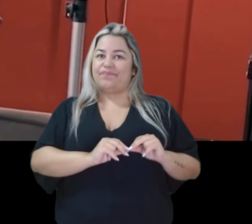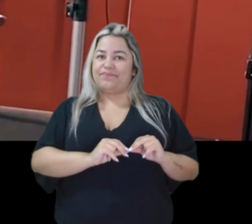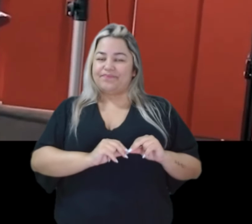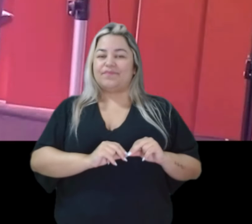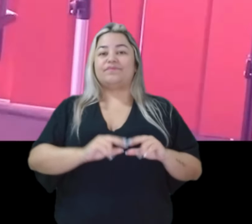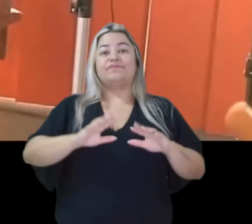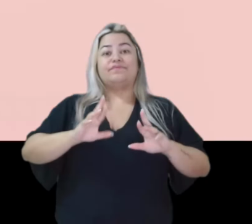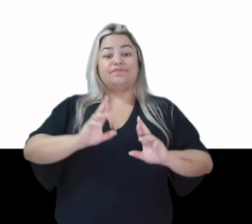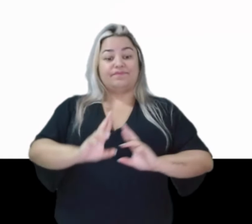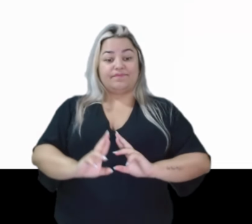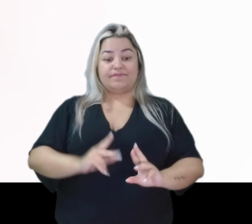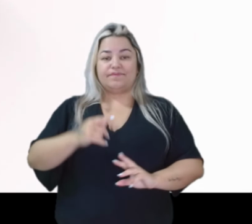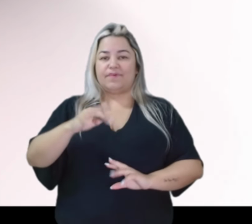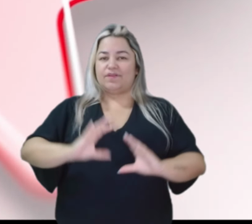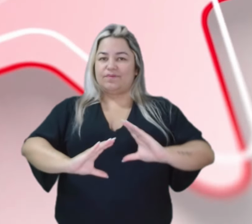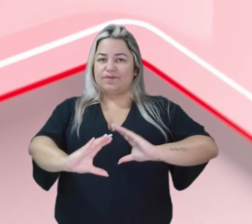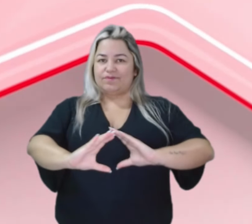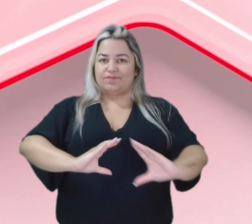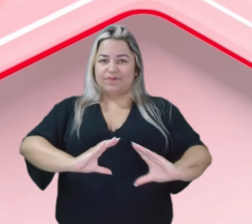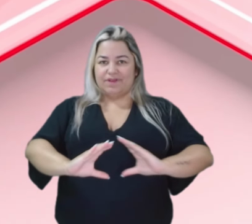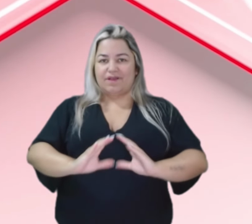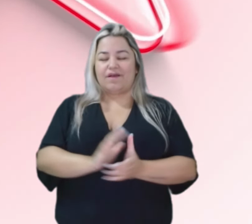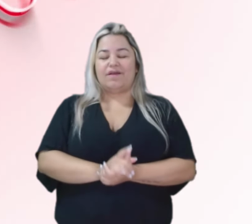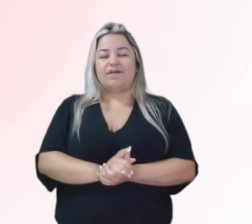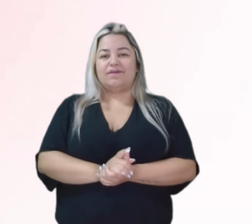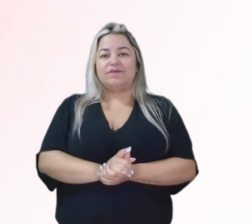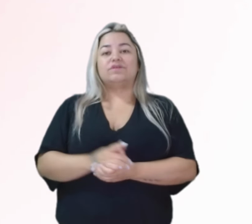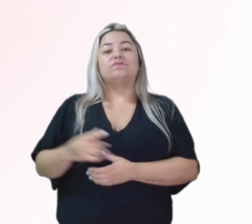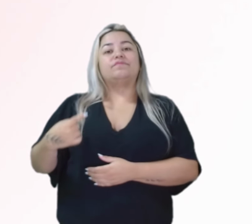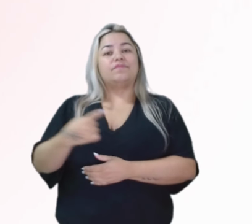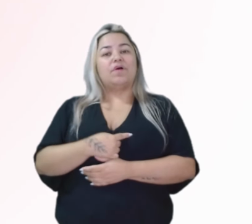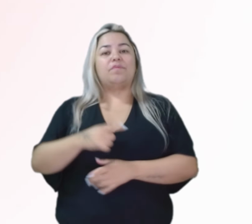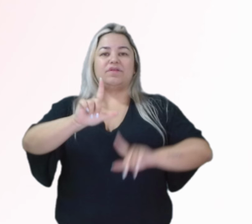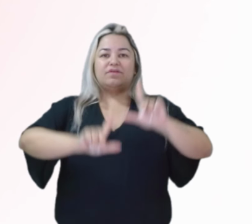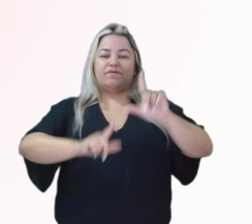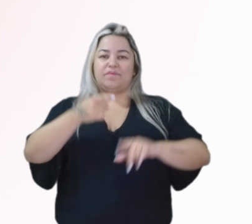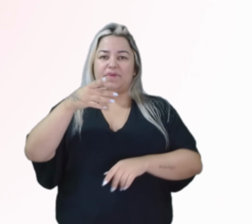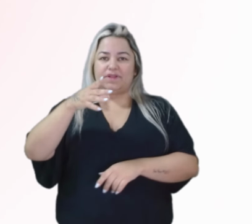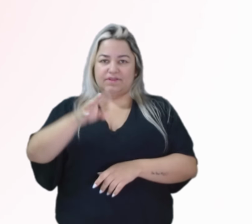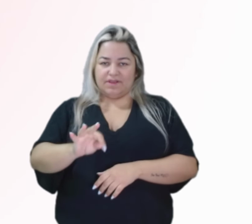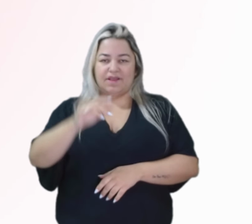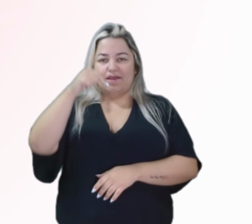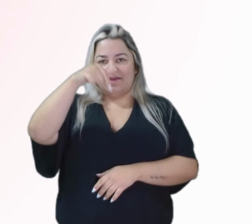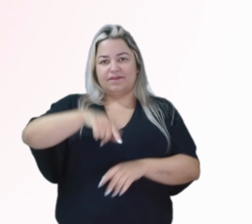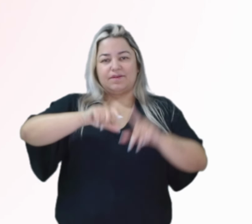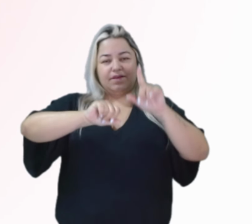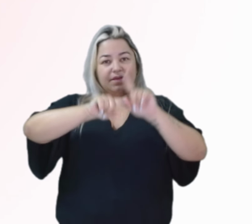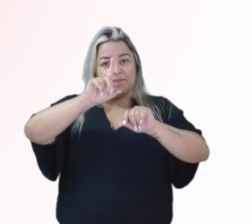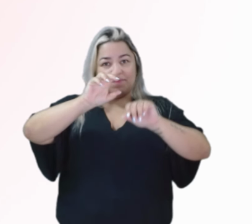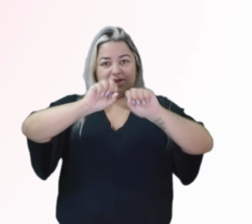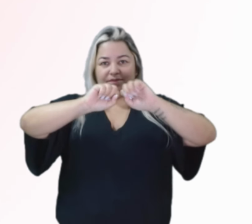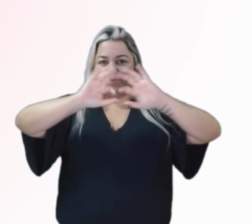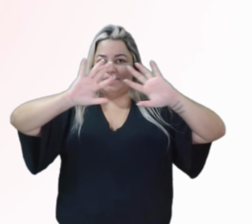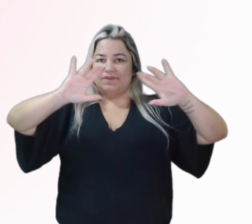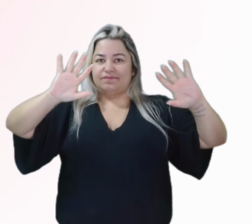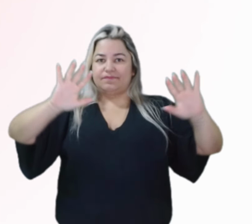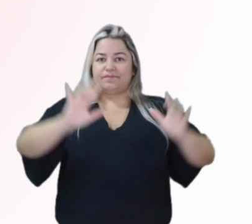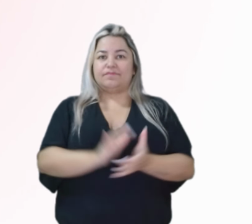da Rede PT de Comunicação. Somos a TV PT. Aqui brilha uma estrela.